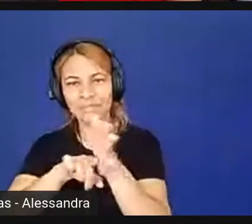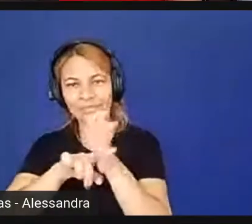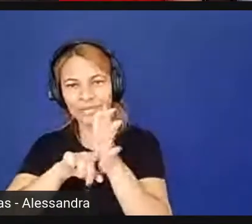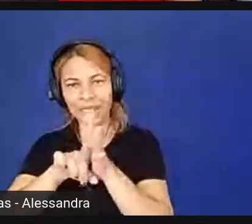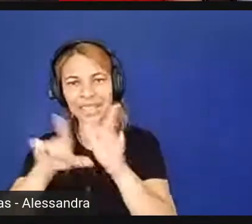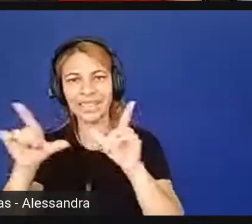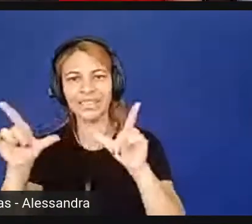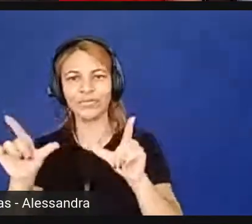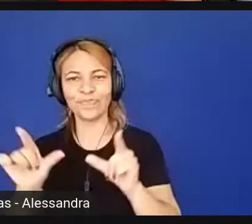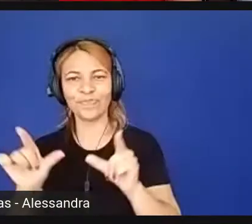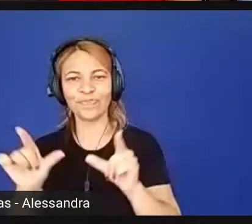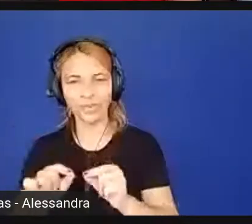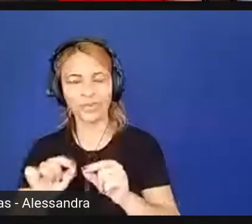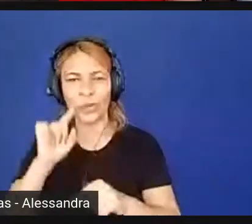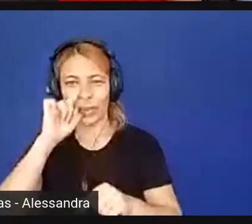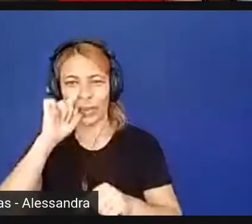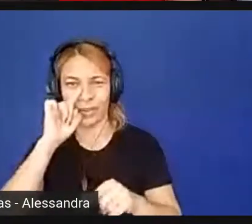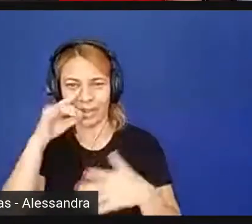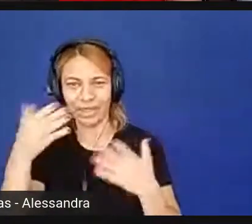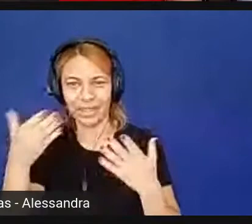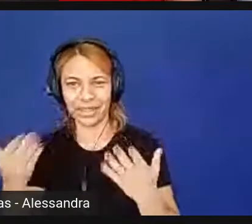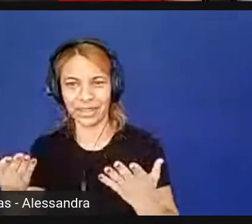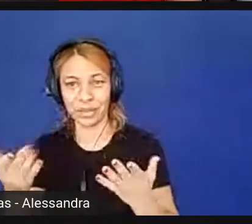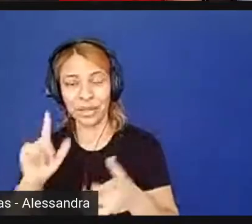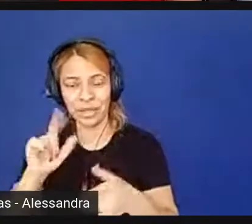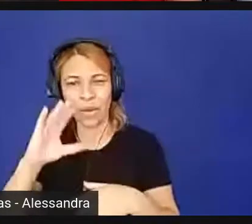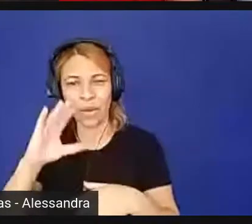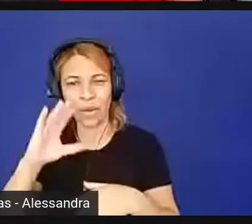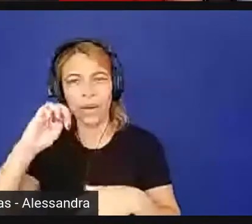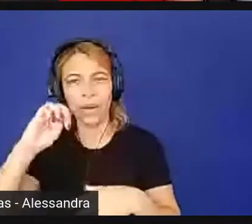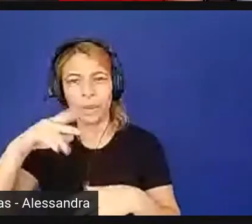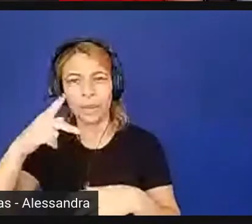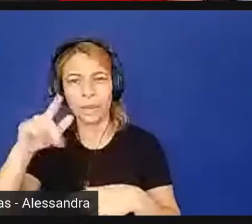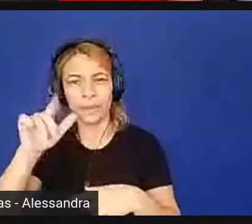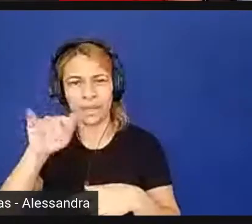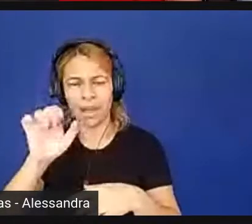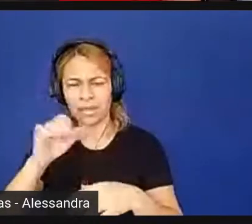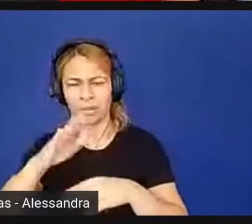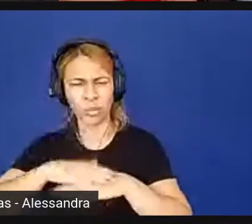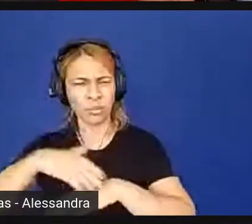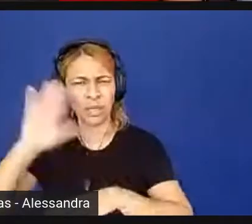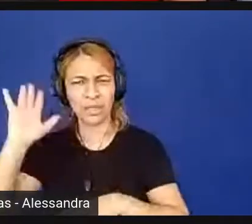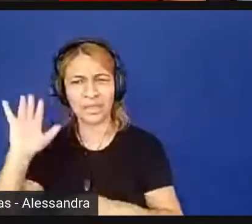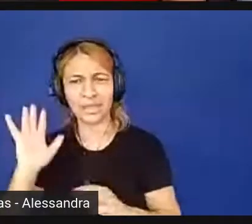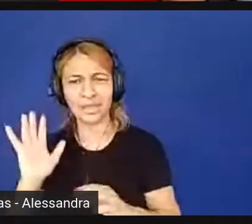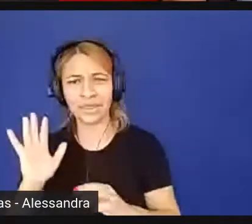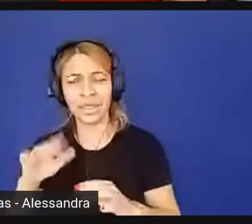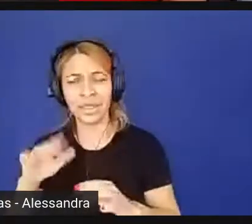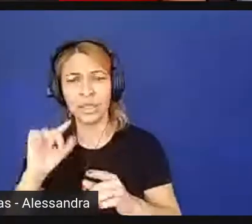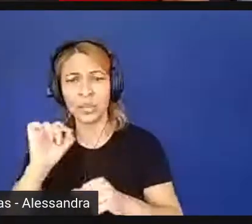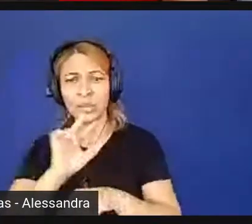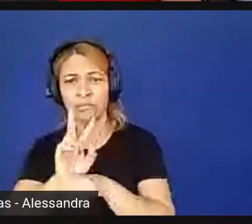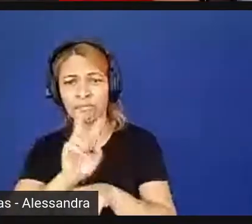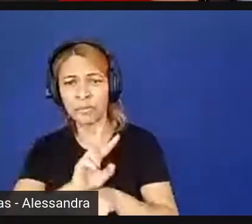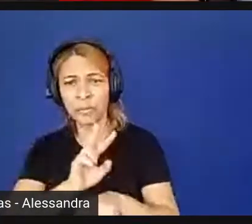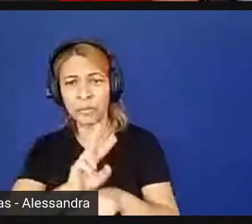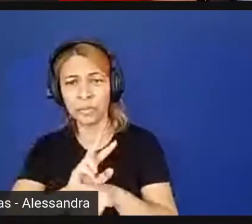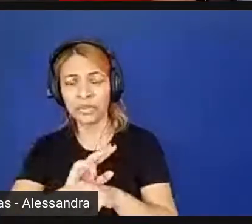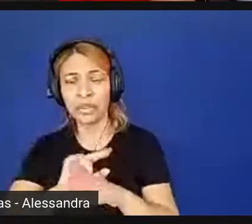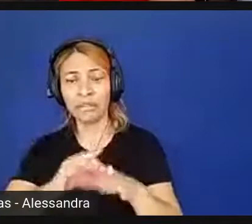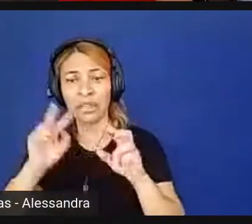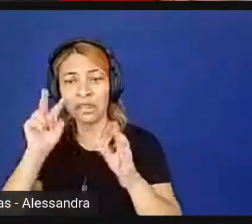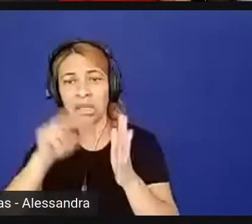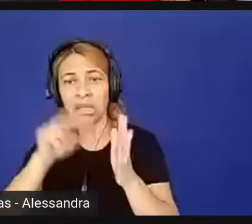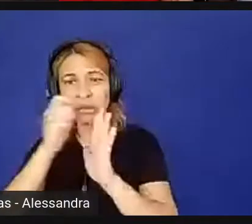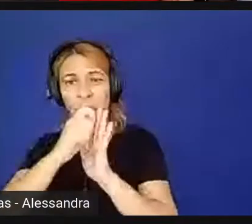compliance puro, não obstante a legalidade estrita. O compliance é muito mais do que isso, de que a observância cega àquilo que está